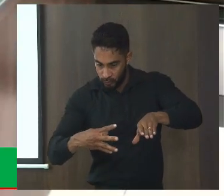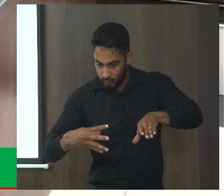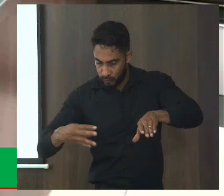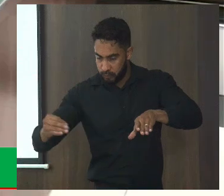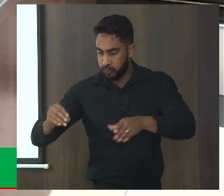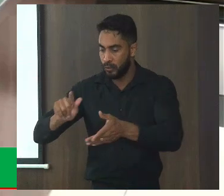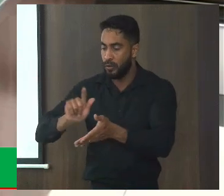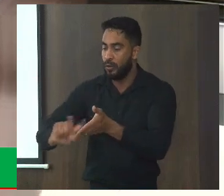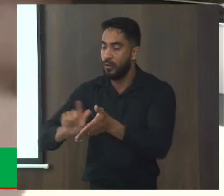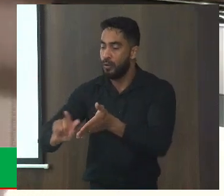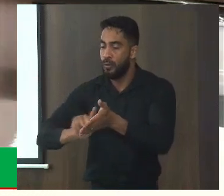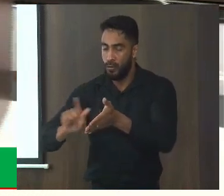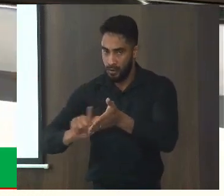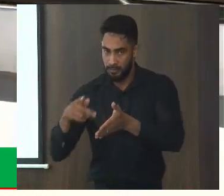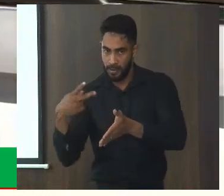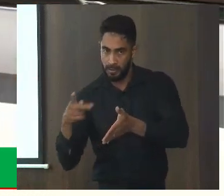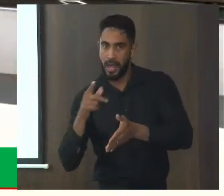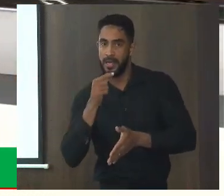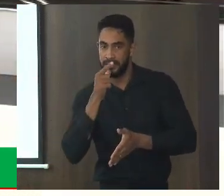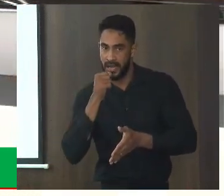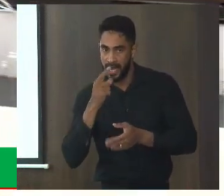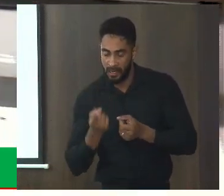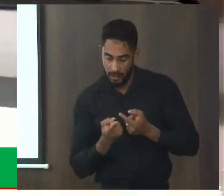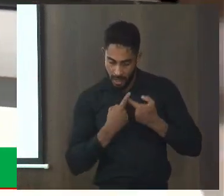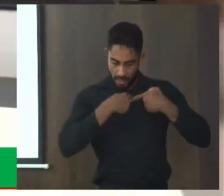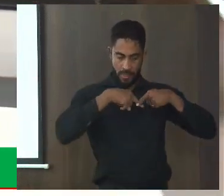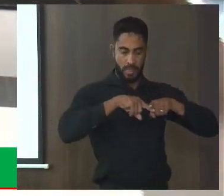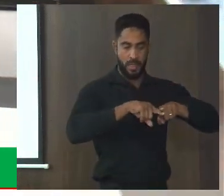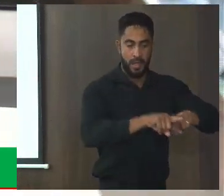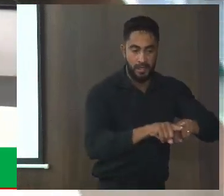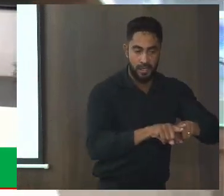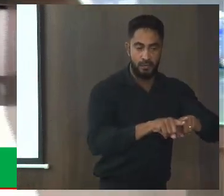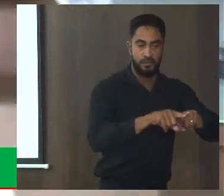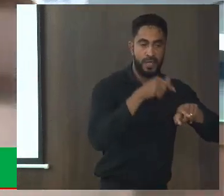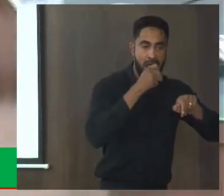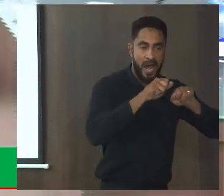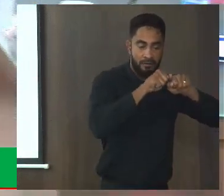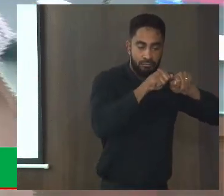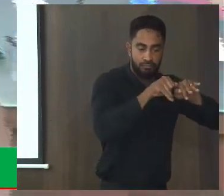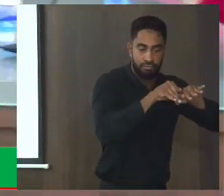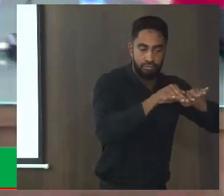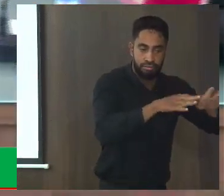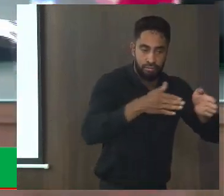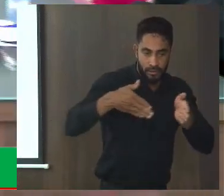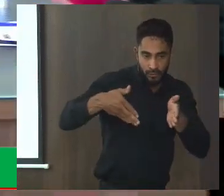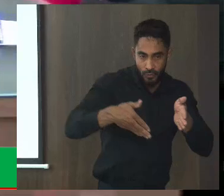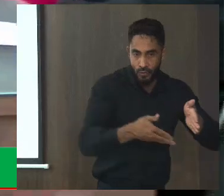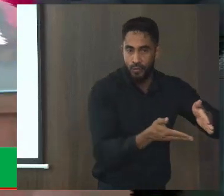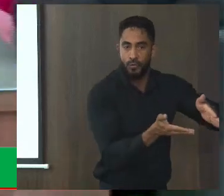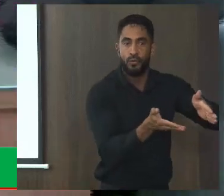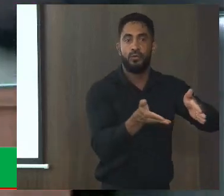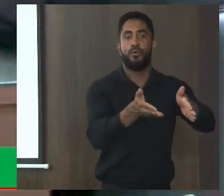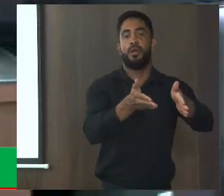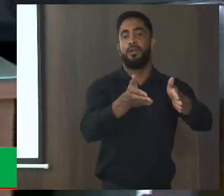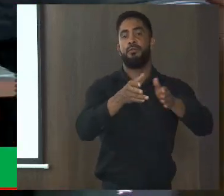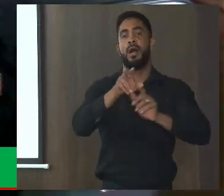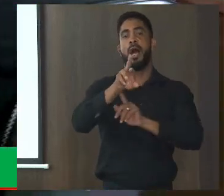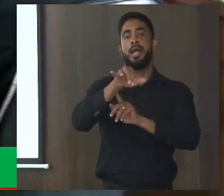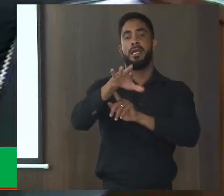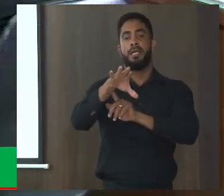de tratamento, e depois devolvida a um afluente do rio Gurutuba, que é o rio